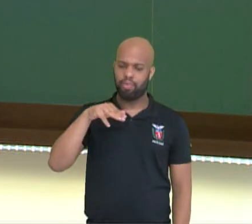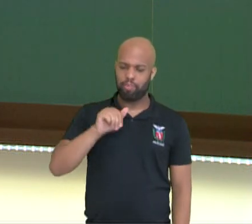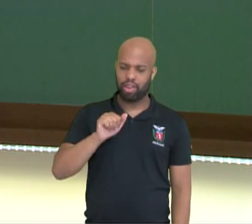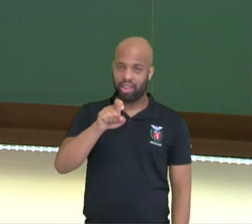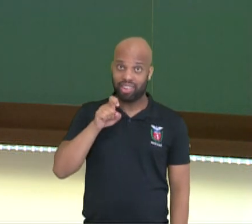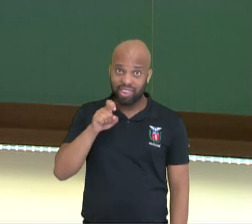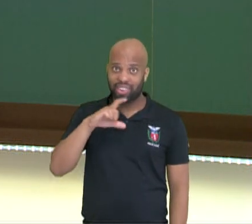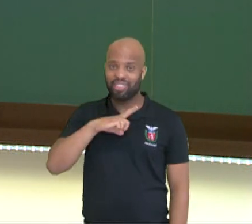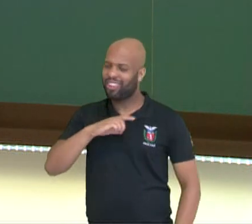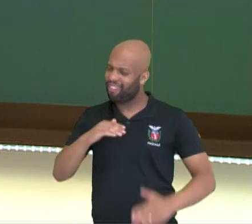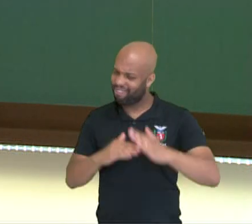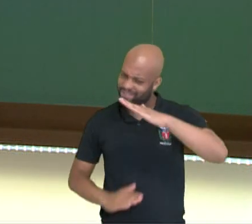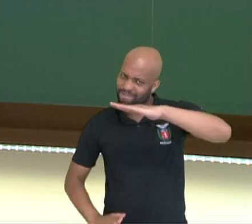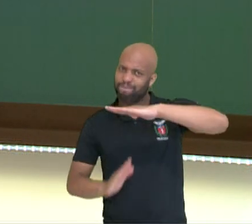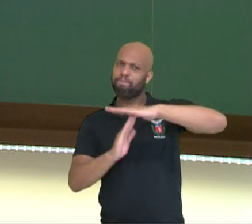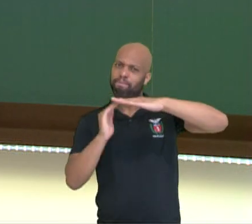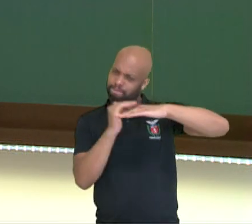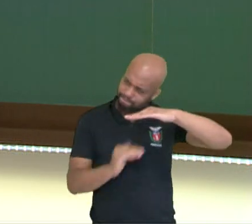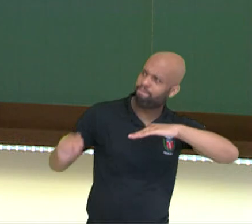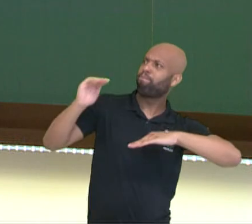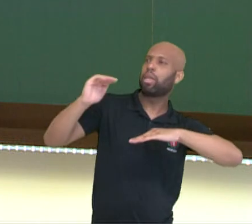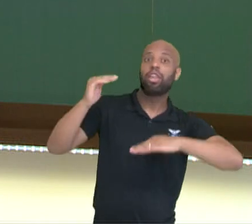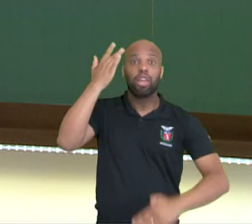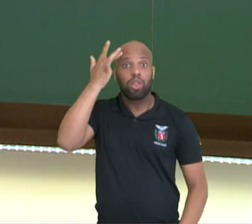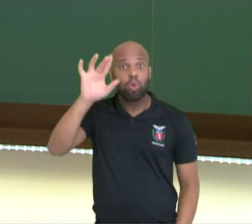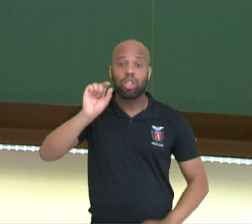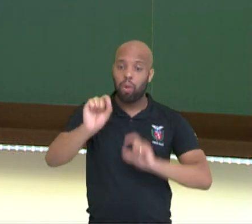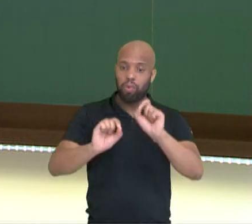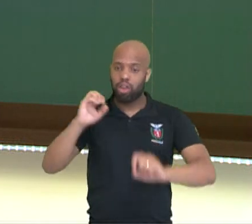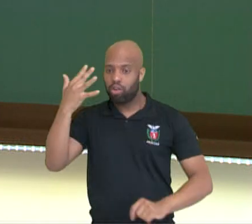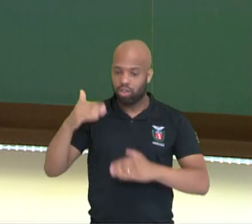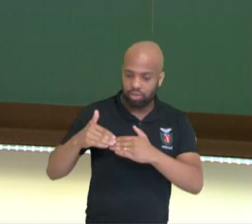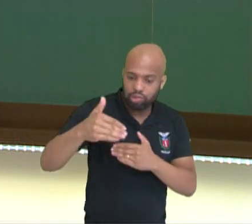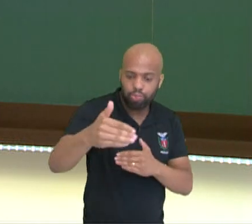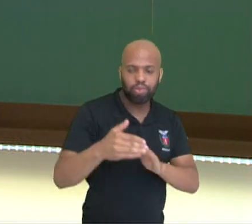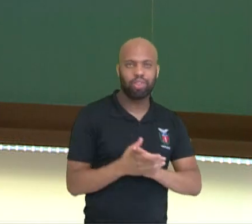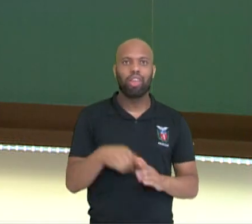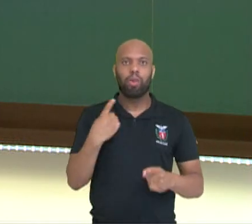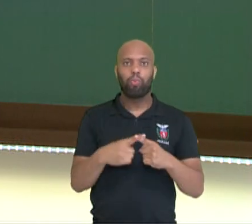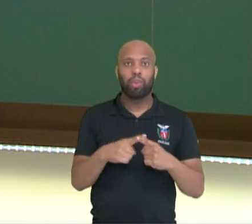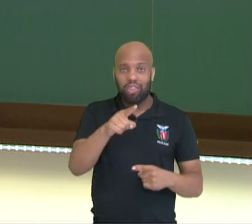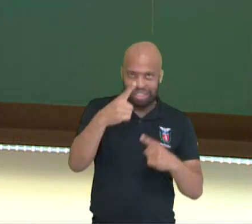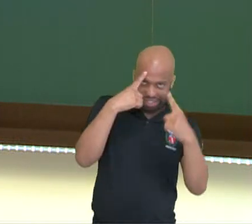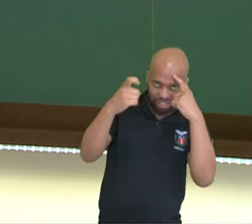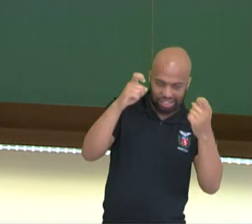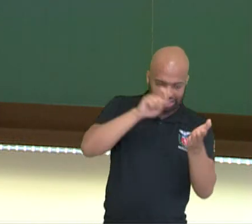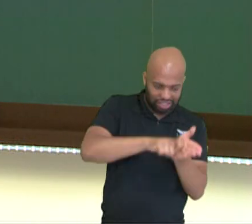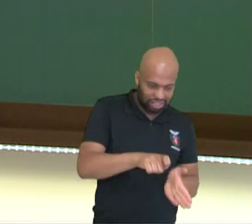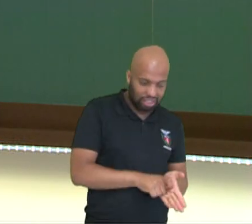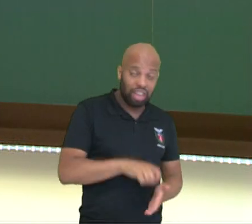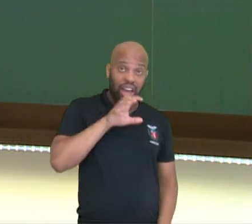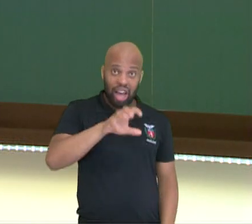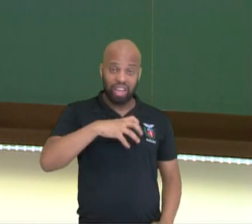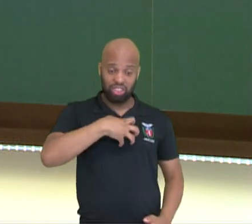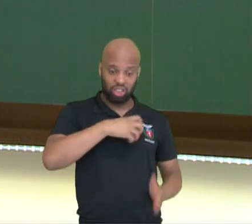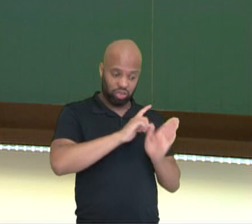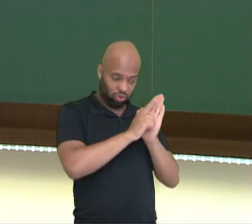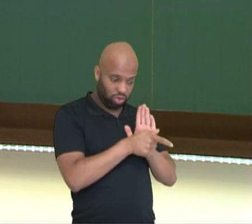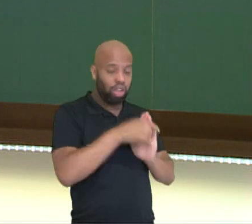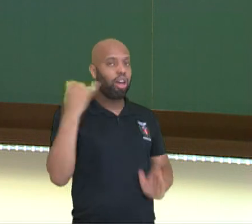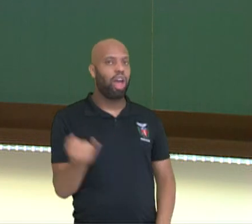deu no jornal, mostrou bem os elementos dessa situação inicial. O